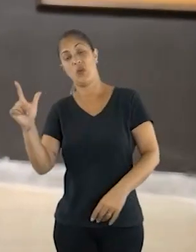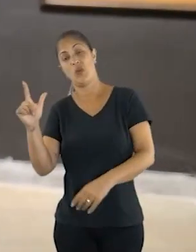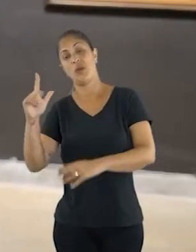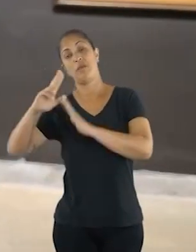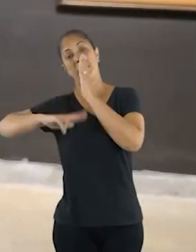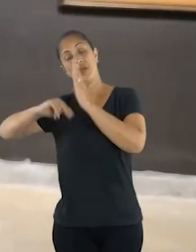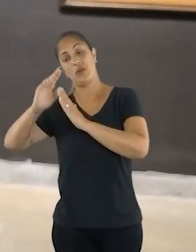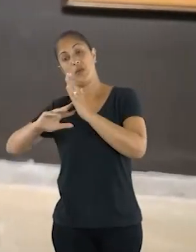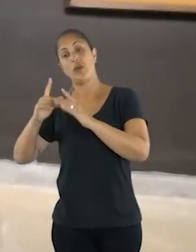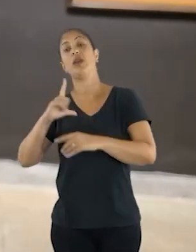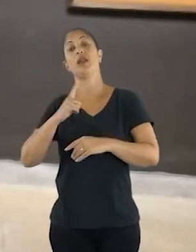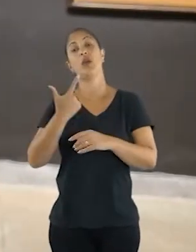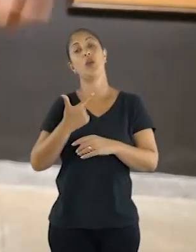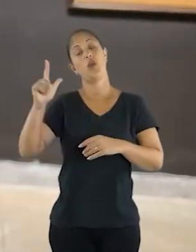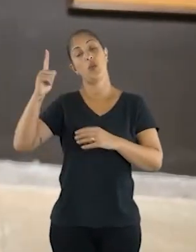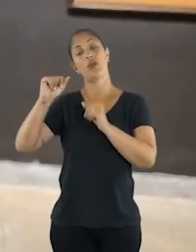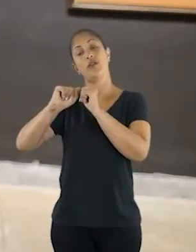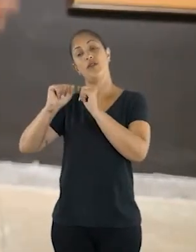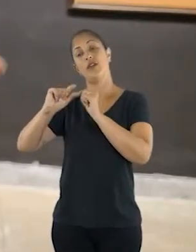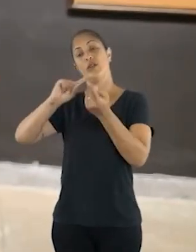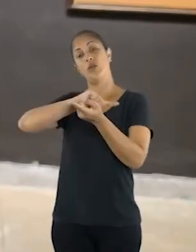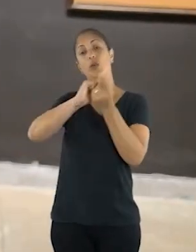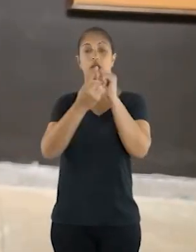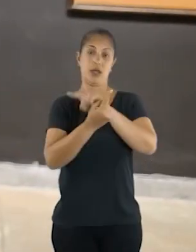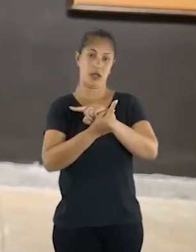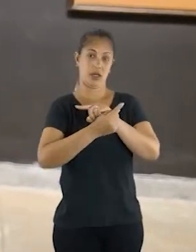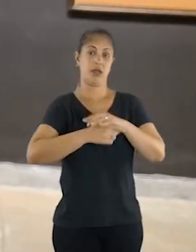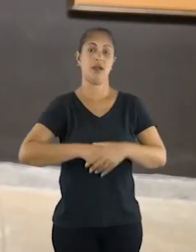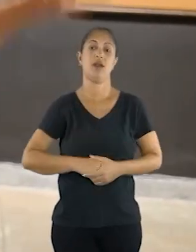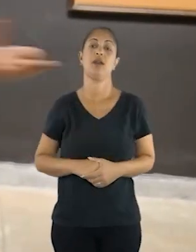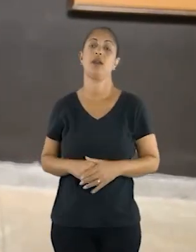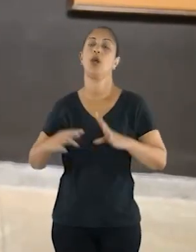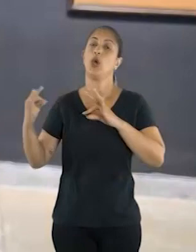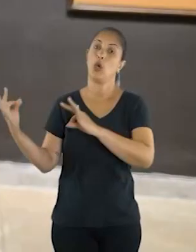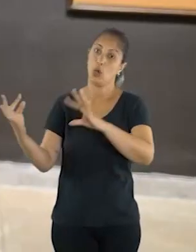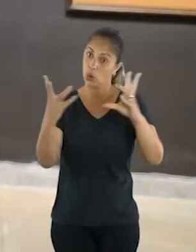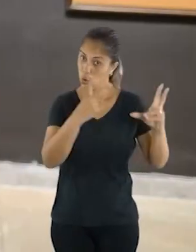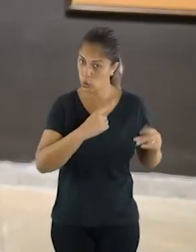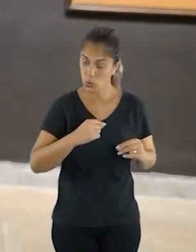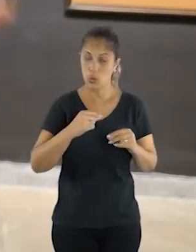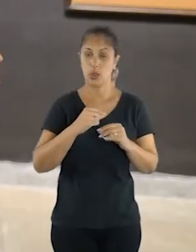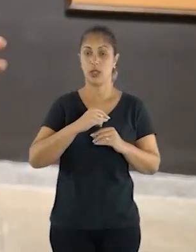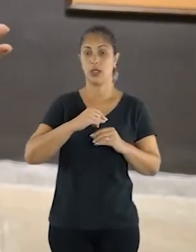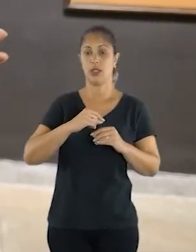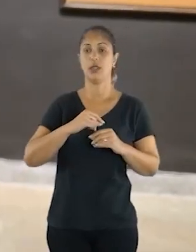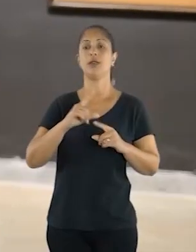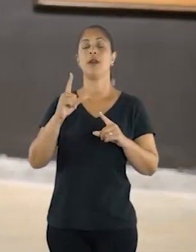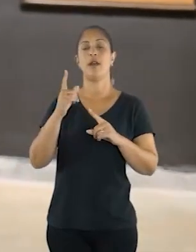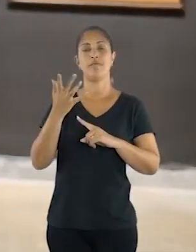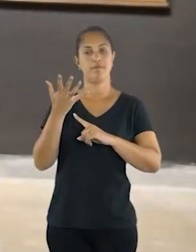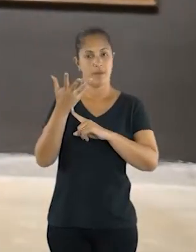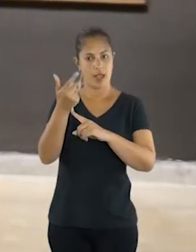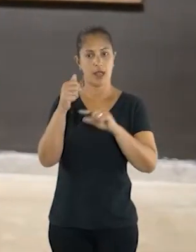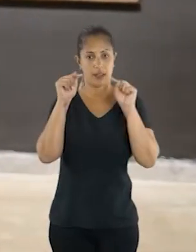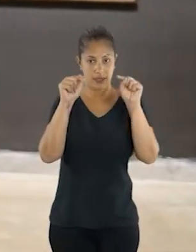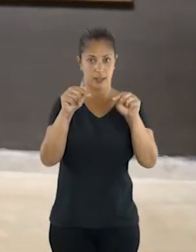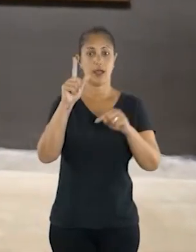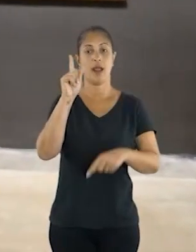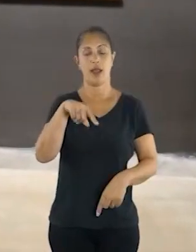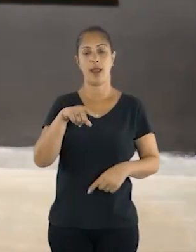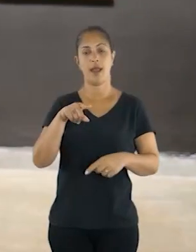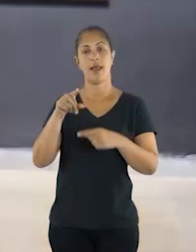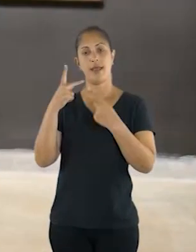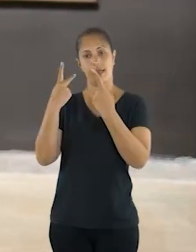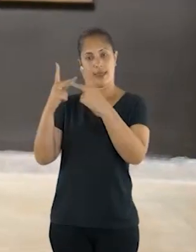a pintura, e outros que ele fez ao contrário. Todas as obras aqui, elas pertencem ao